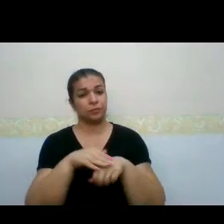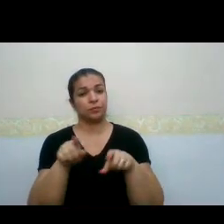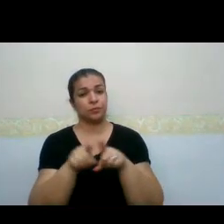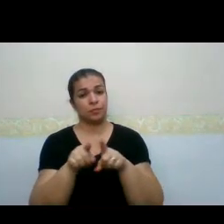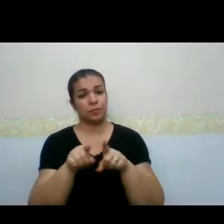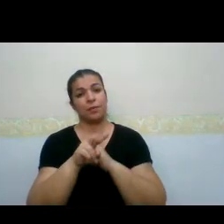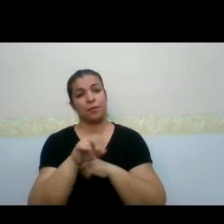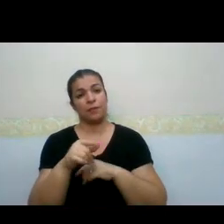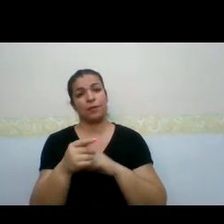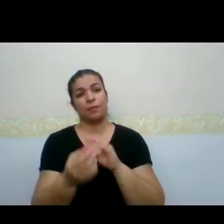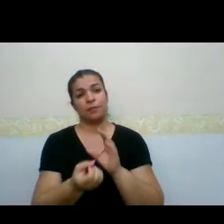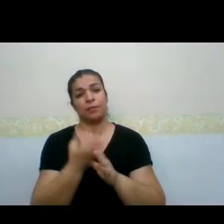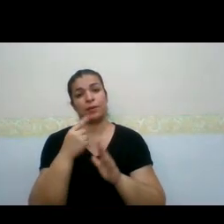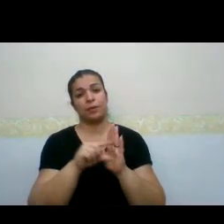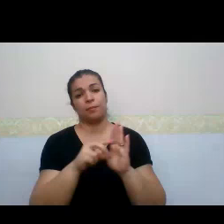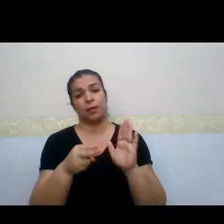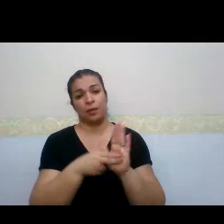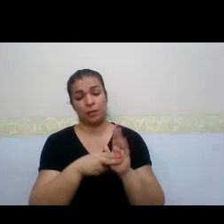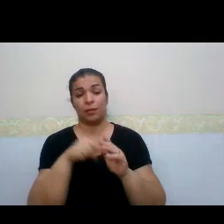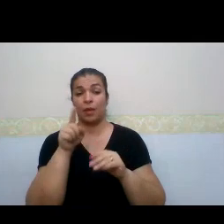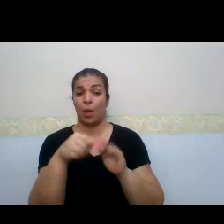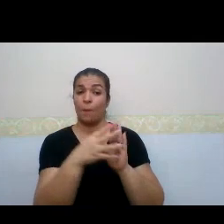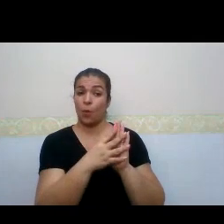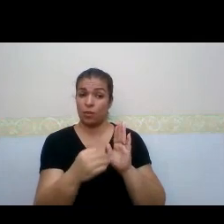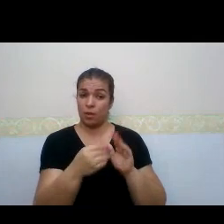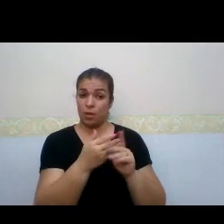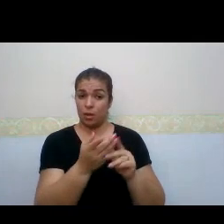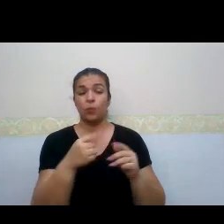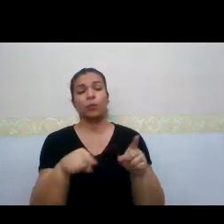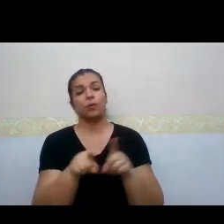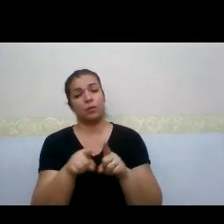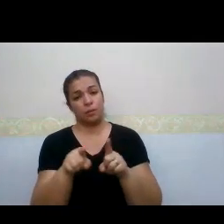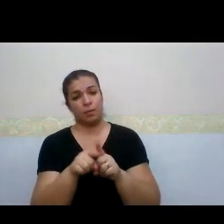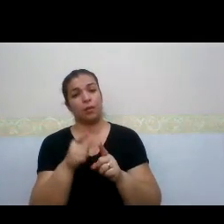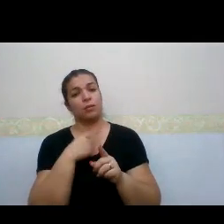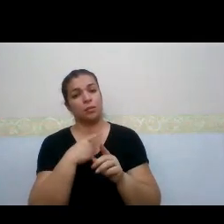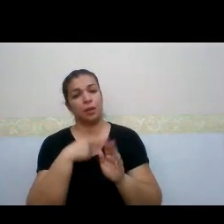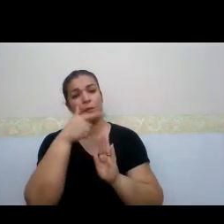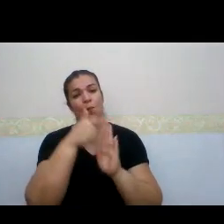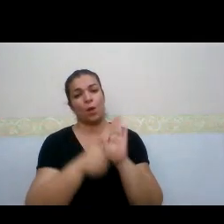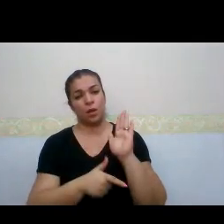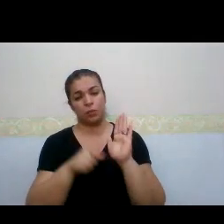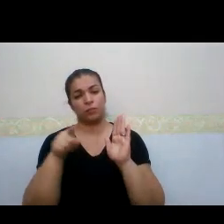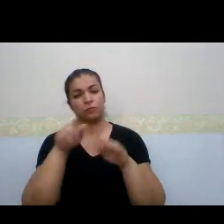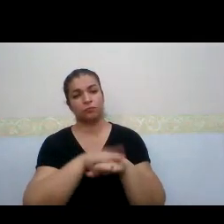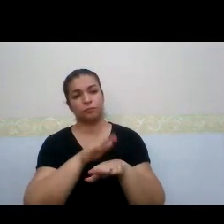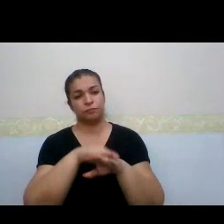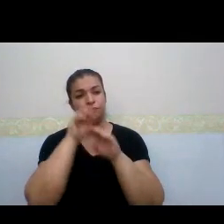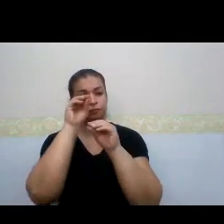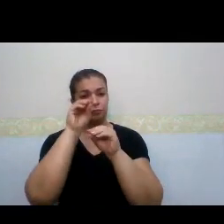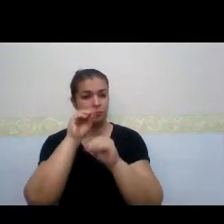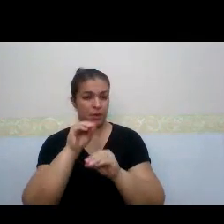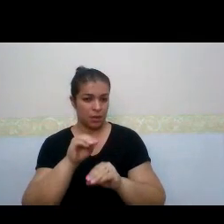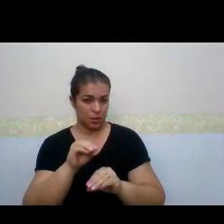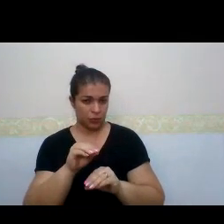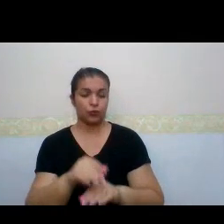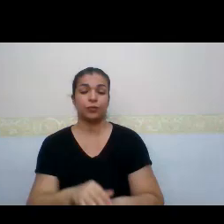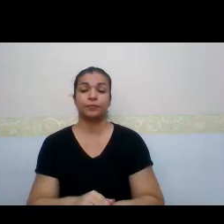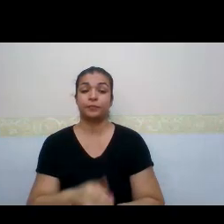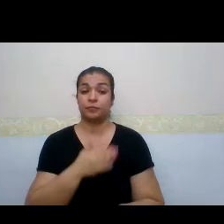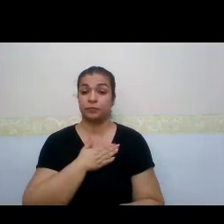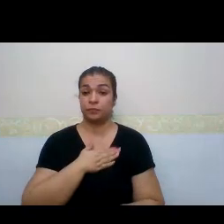para vocês e deixei o modelo em branco para que vocês pudessem preencher. Minha dica, eu